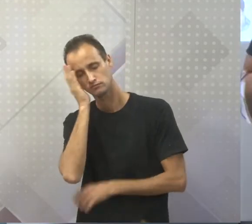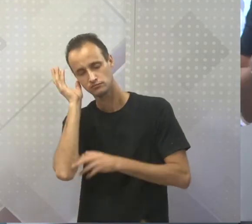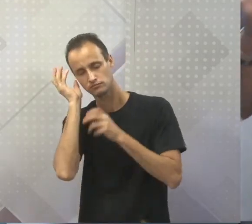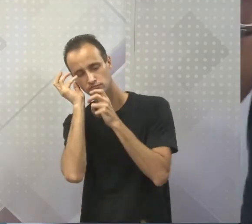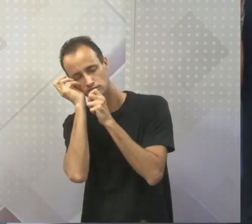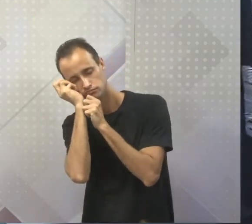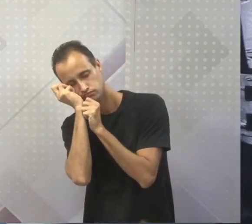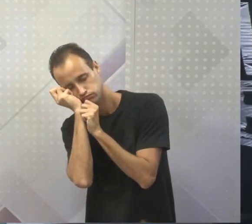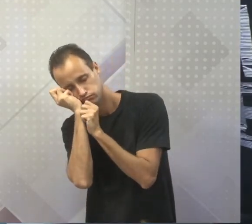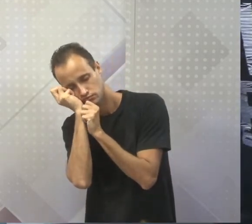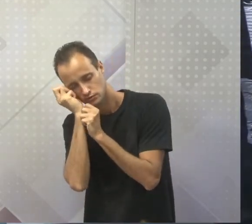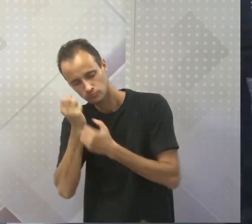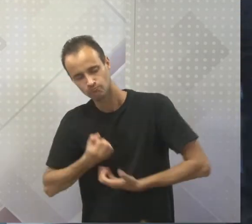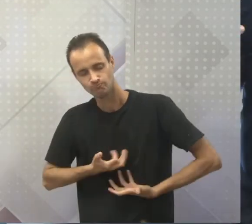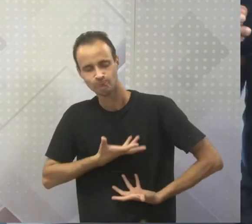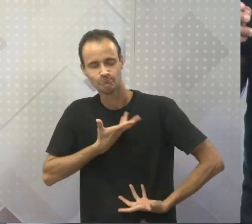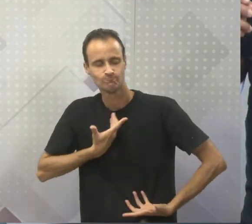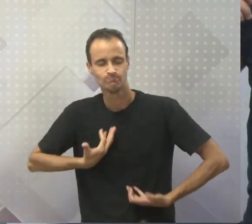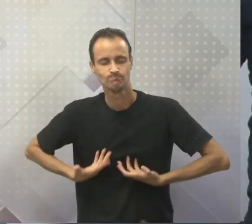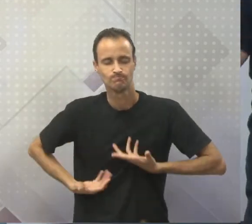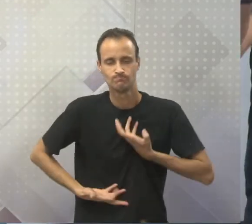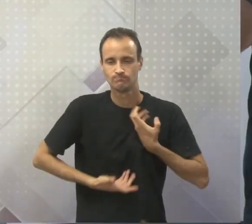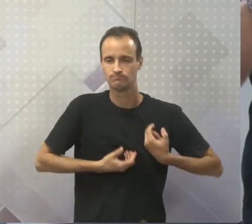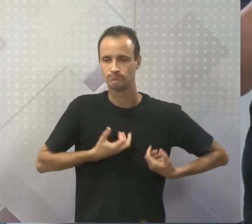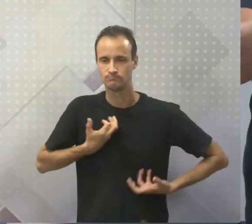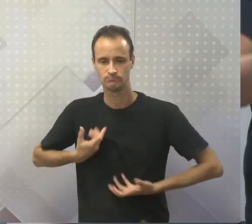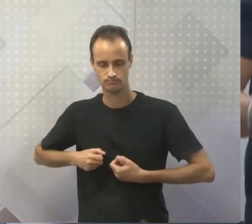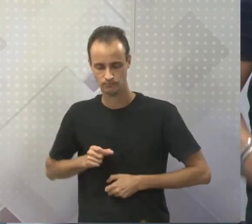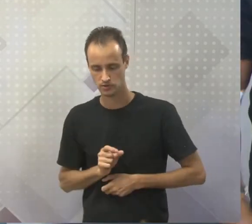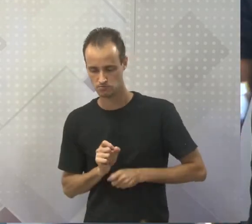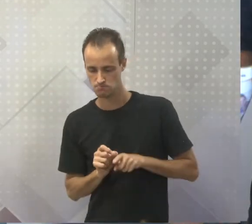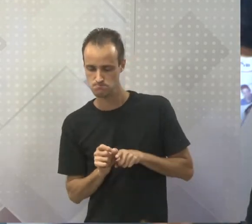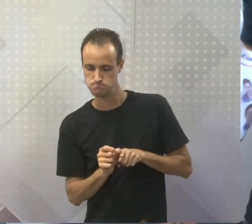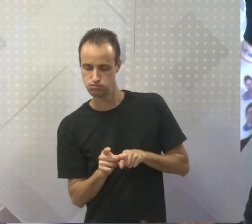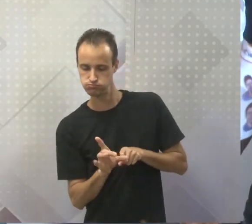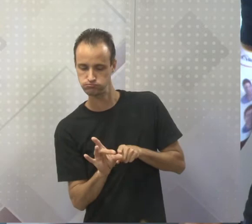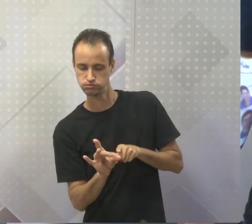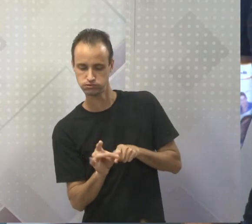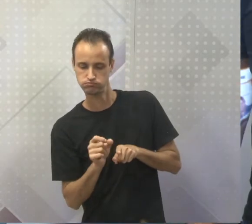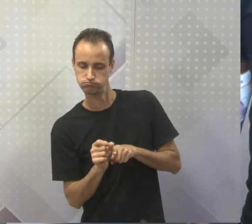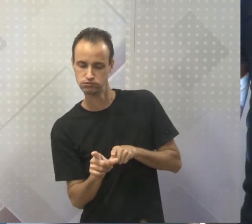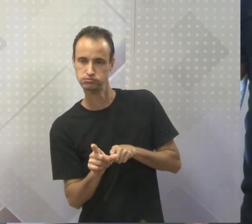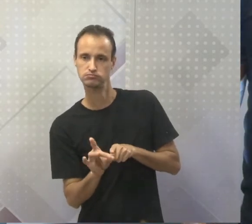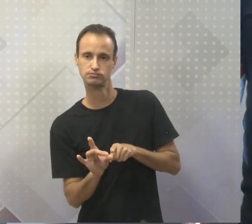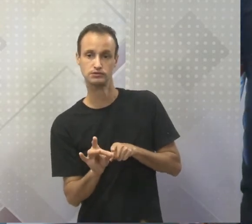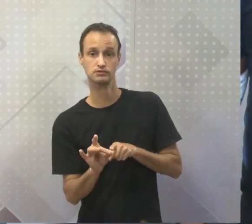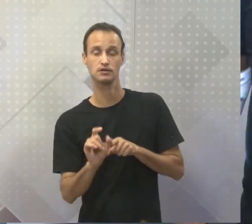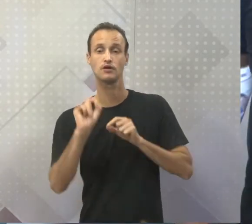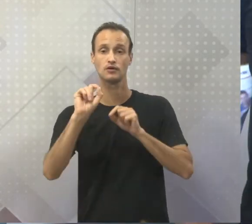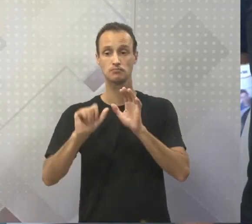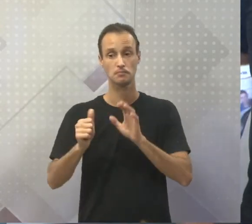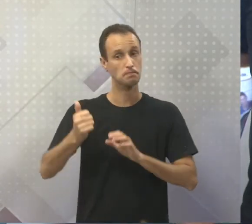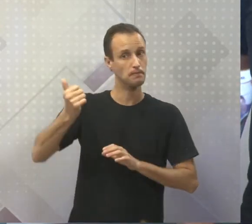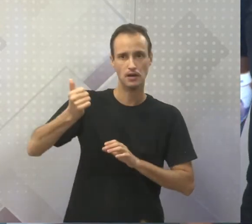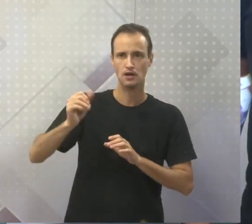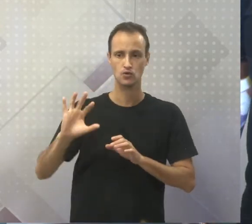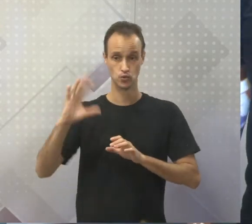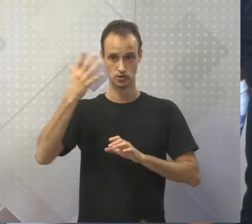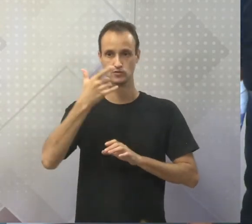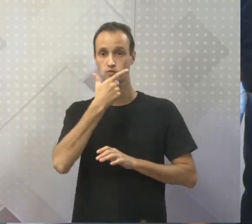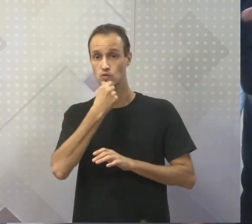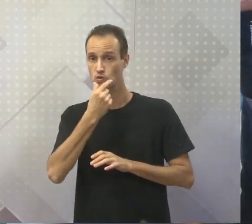e sentirão algo diferente e ejacularão. É a primeira ejaculada do homem,